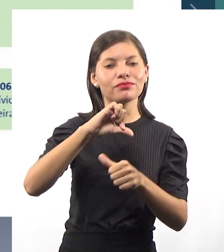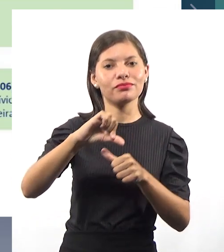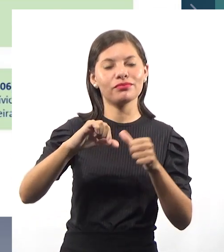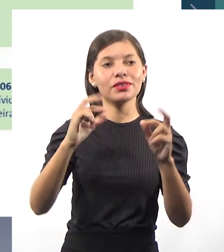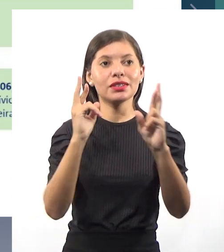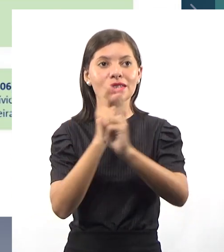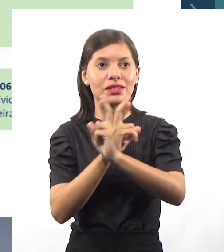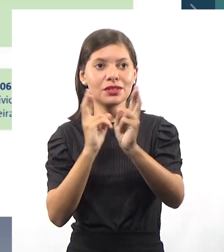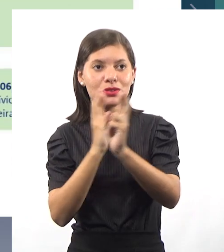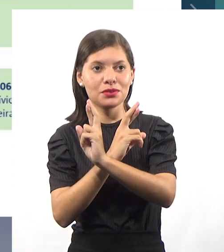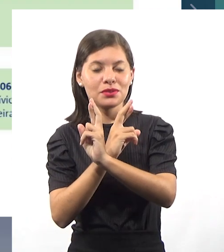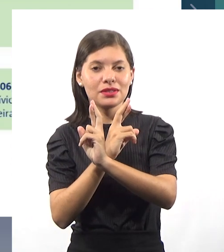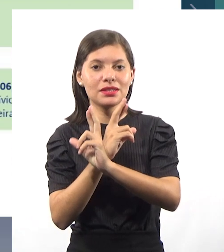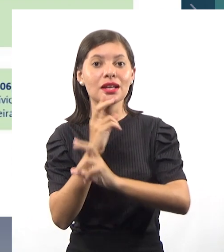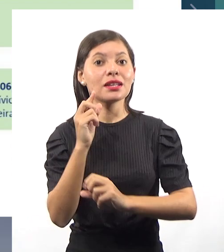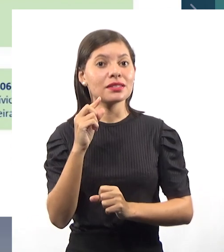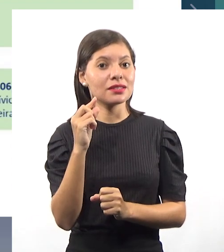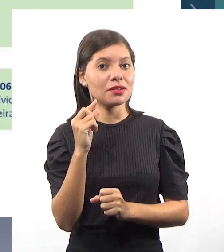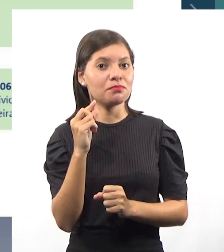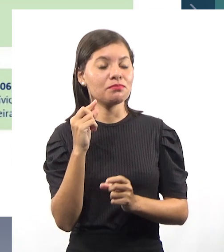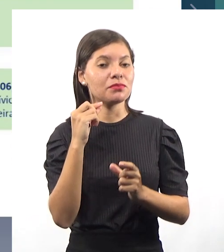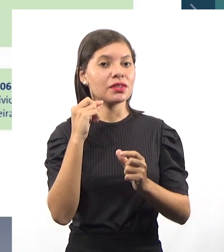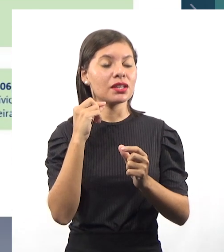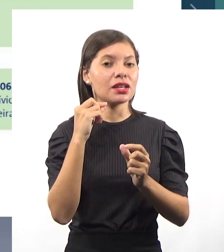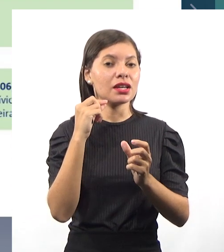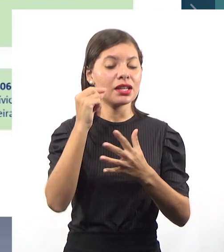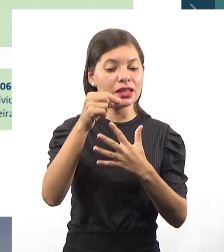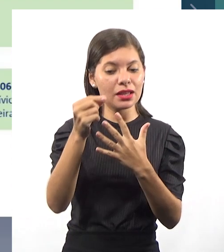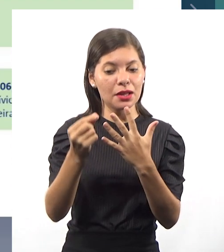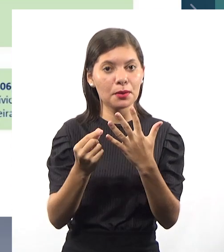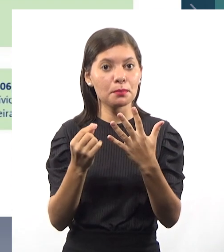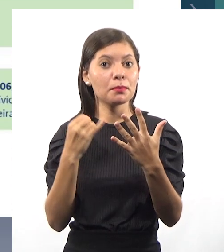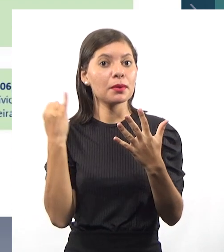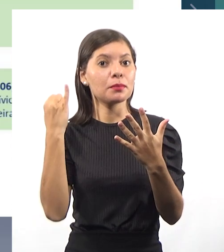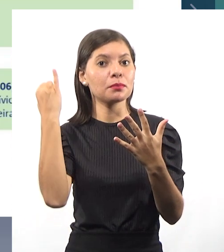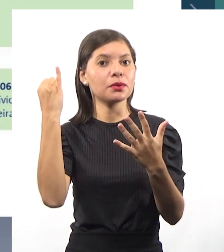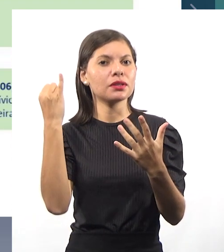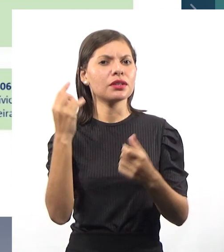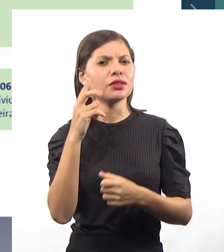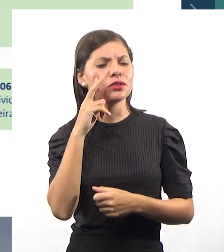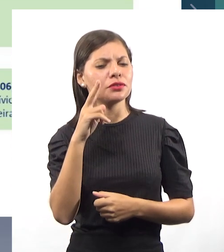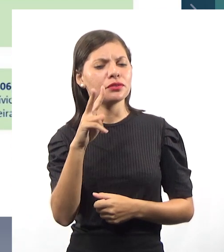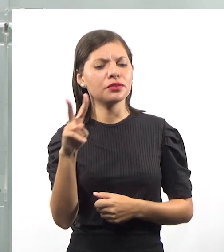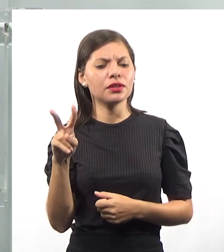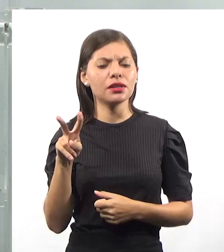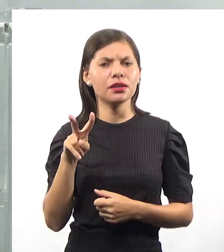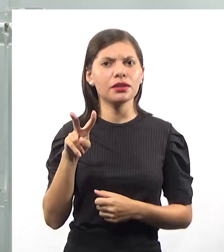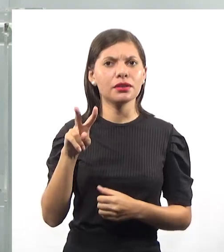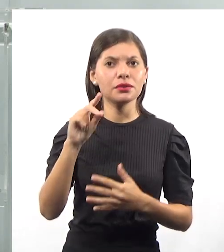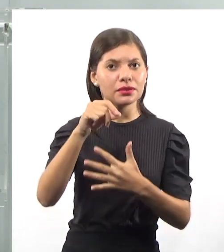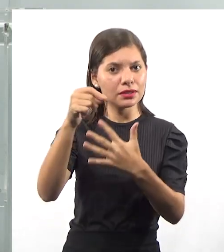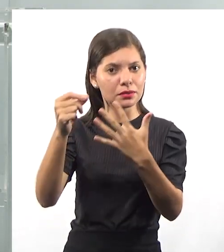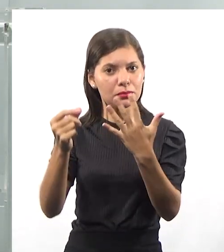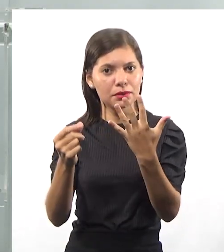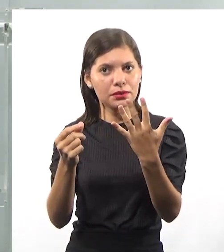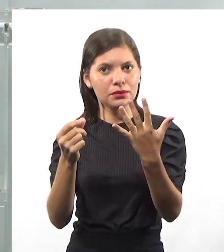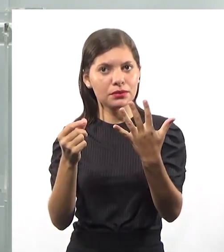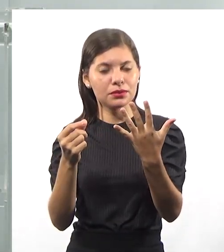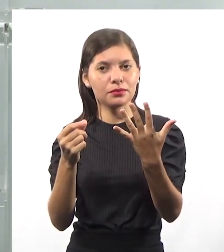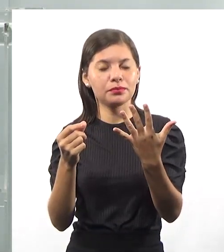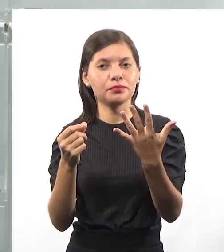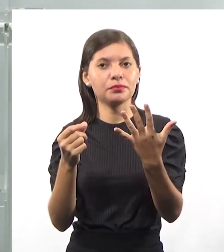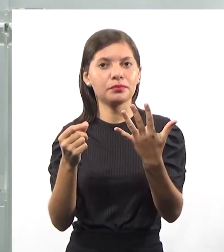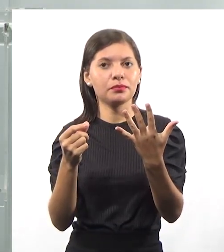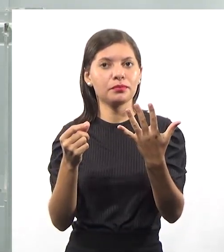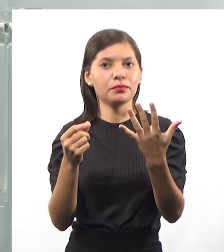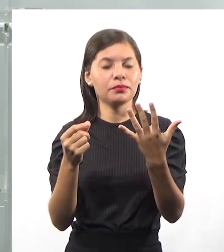e transformações. Nessa etapa, é muito importante a gente ter a visualização desses elementos aqui, distribuídos, estão